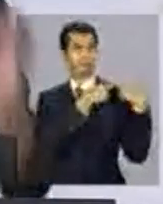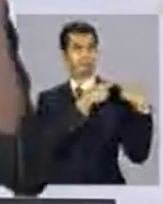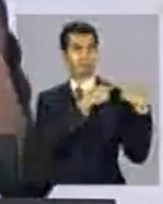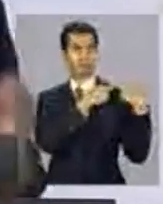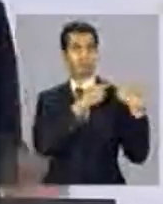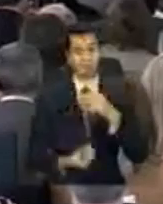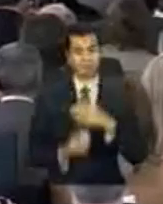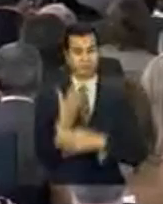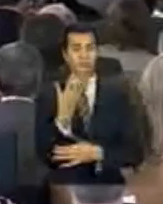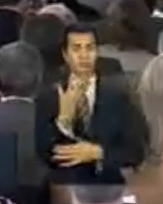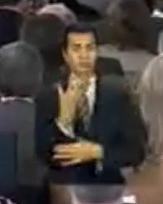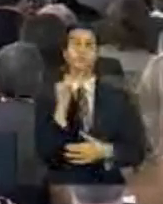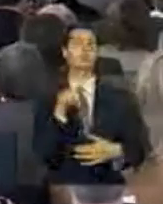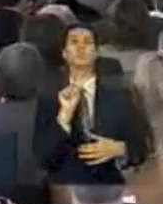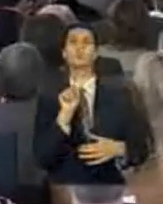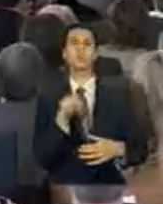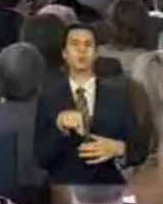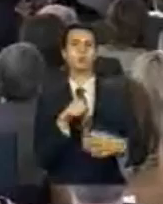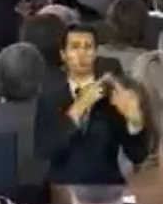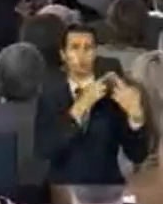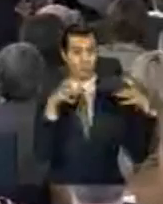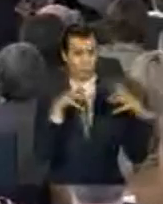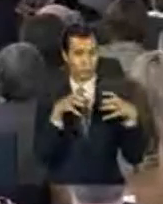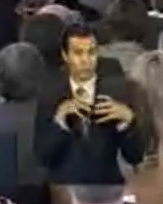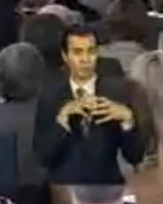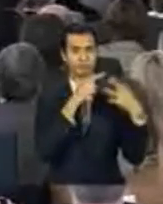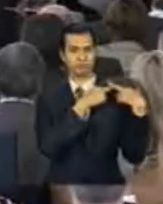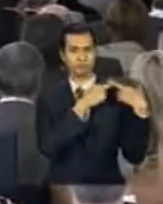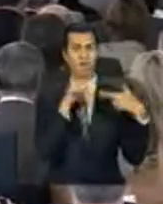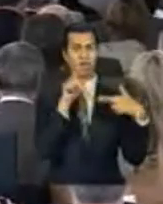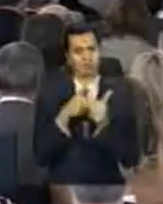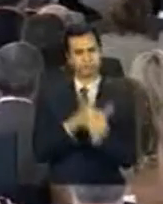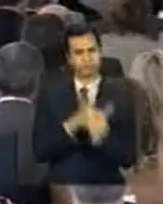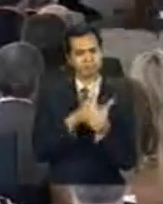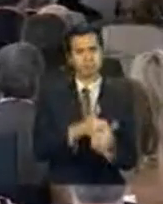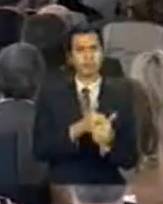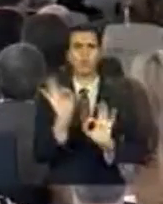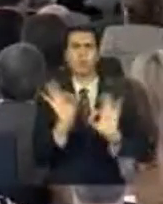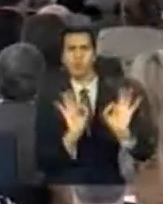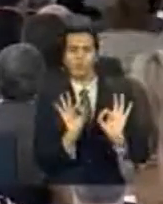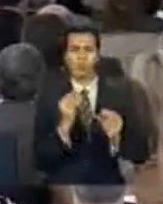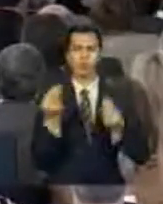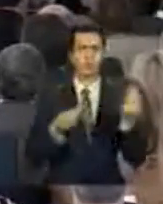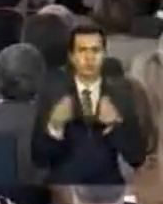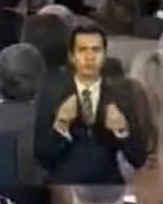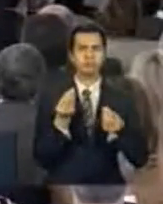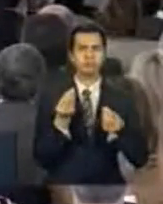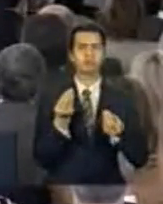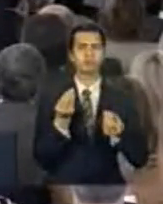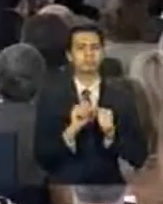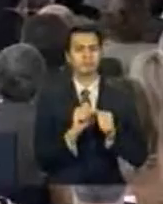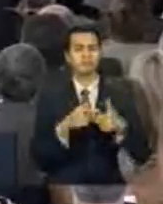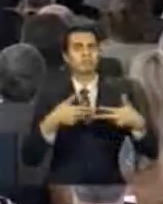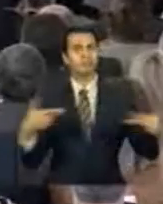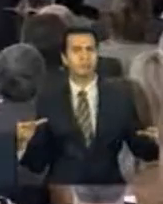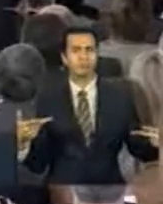pela monitoração desse processo, o acompanhamento desse processo e a garantia